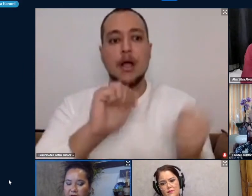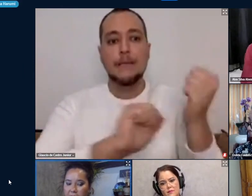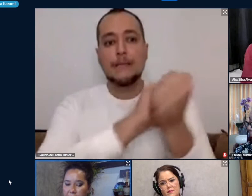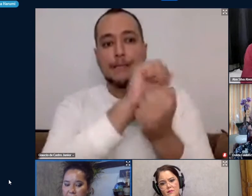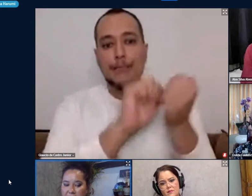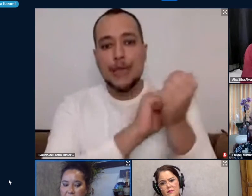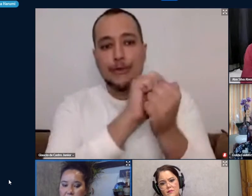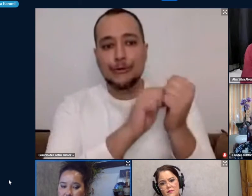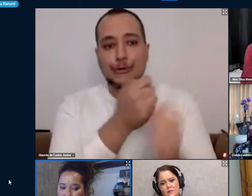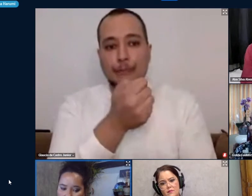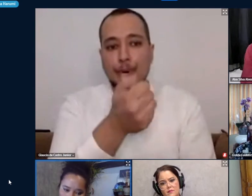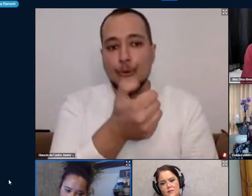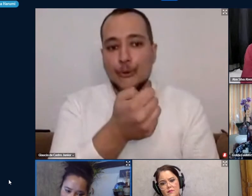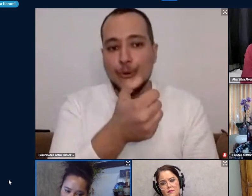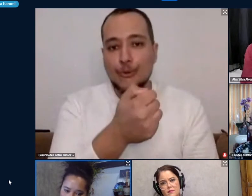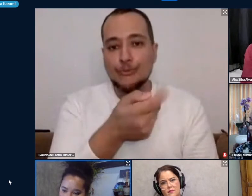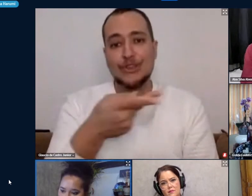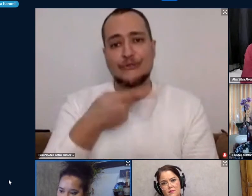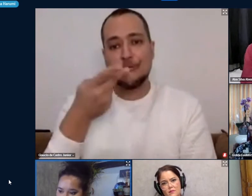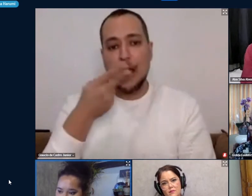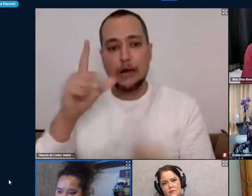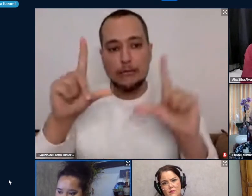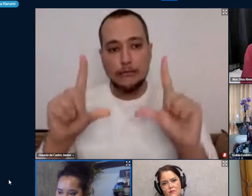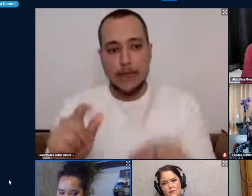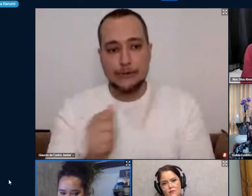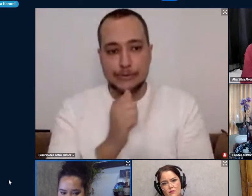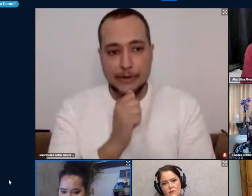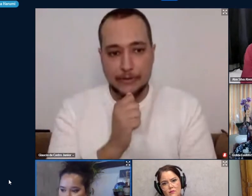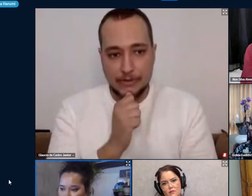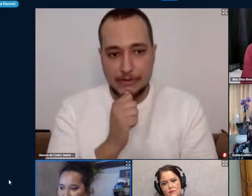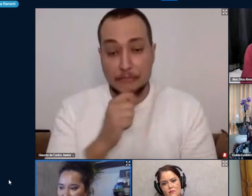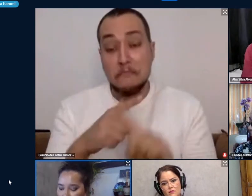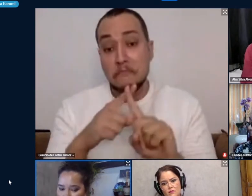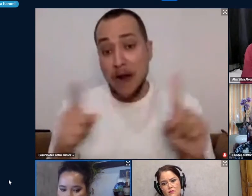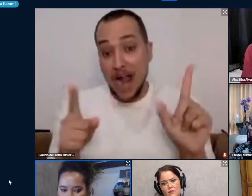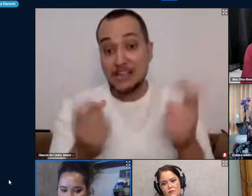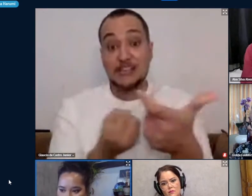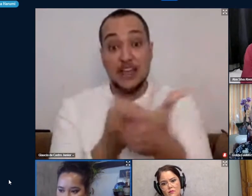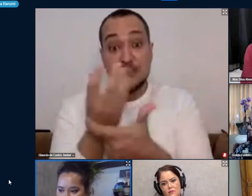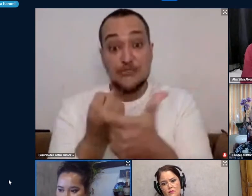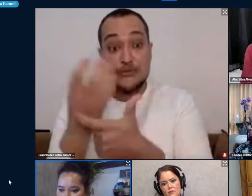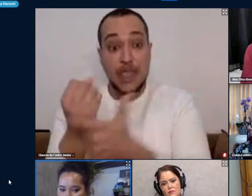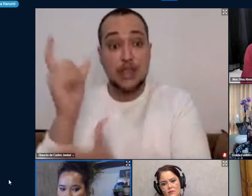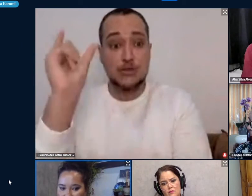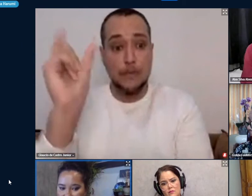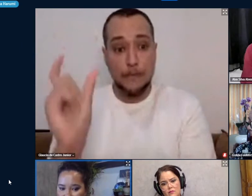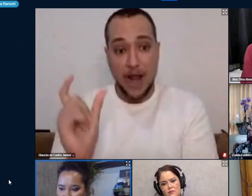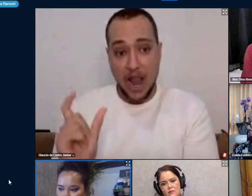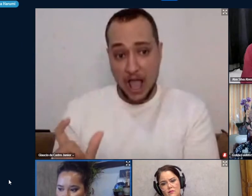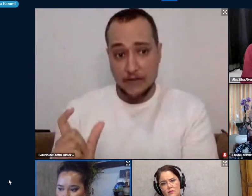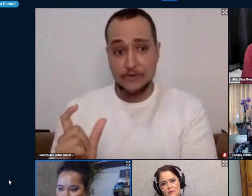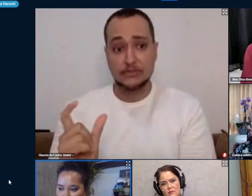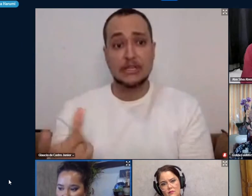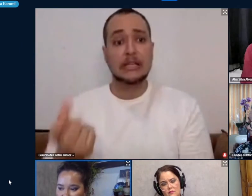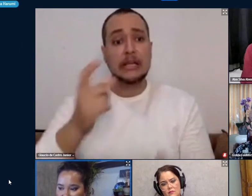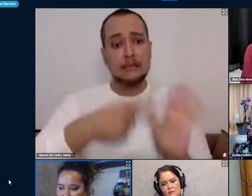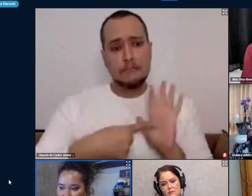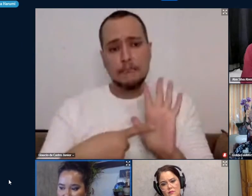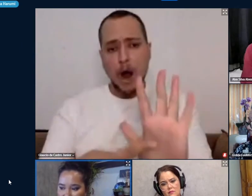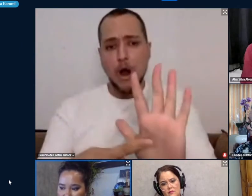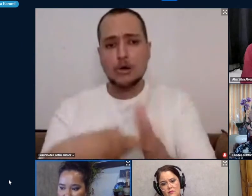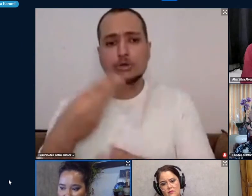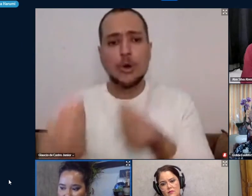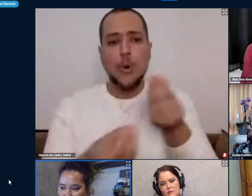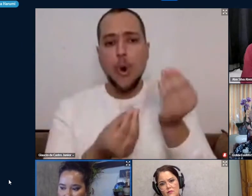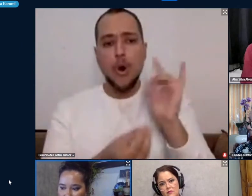E ele fala, por exemplo, esse é o poema: beijo pouco, falo menos ainda, mas invento palavras